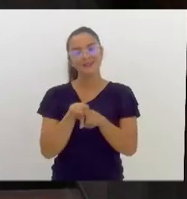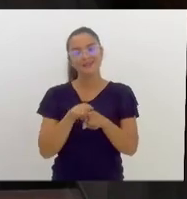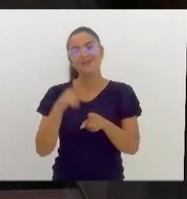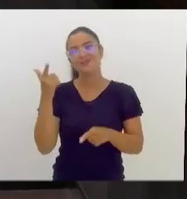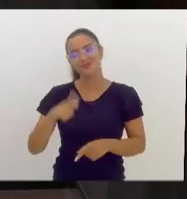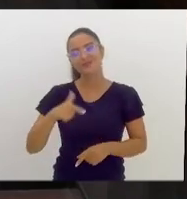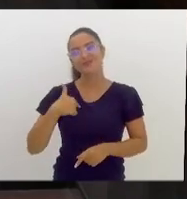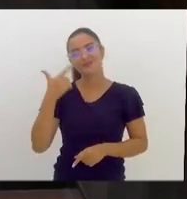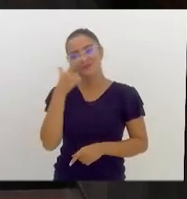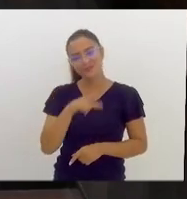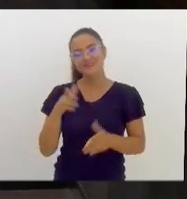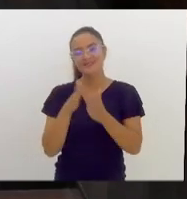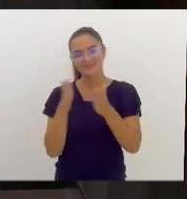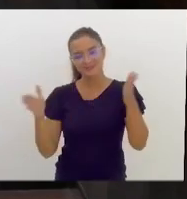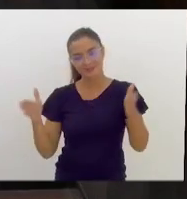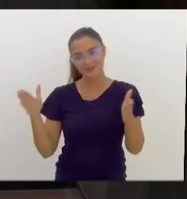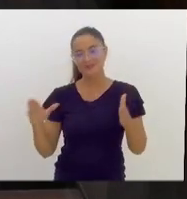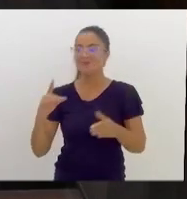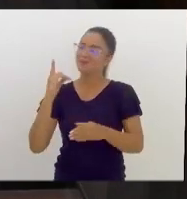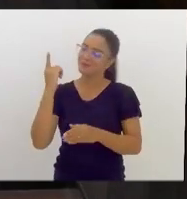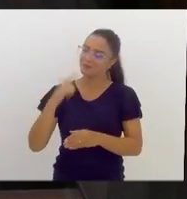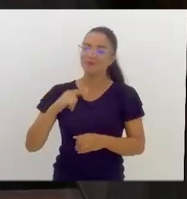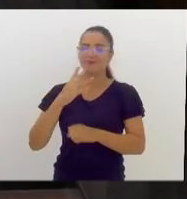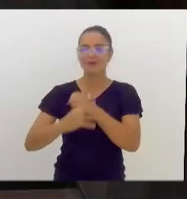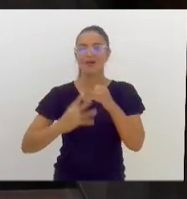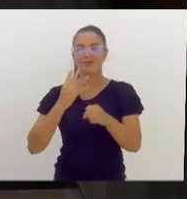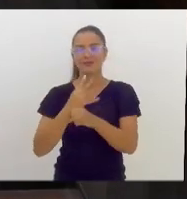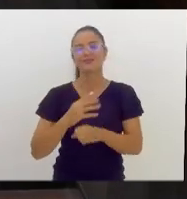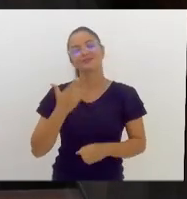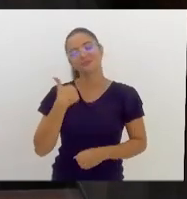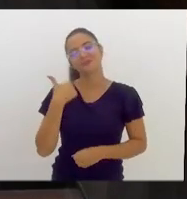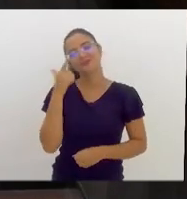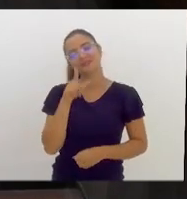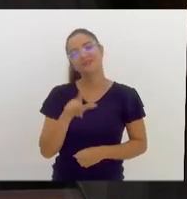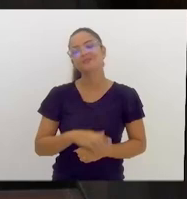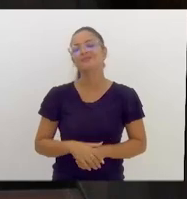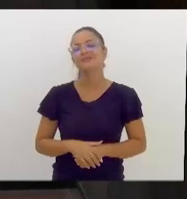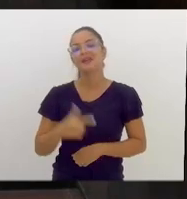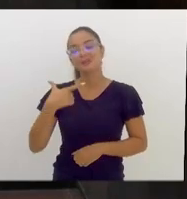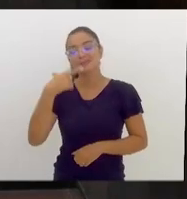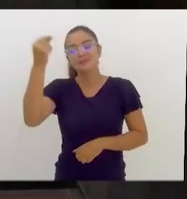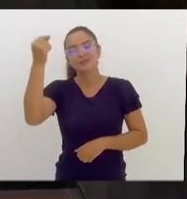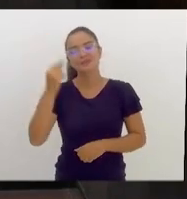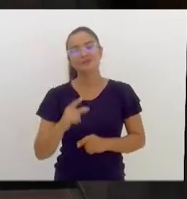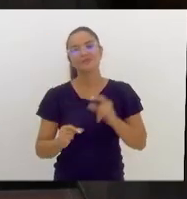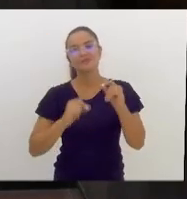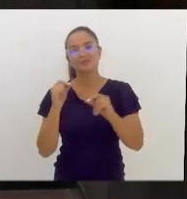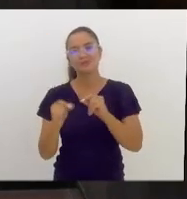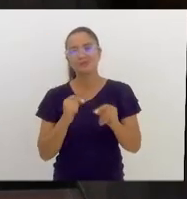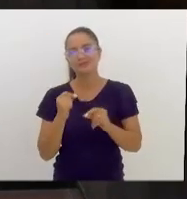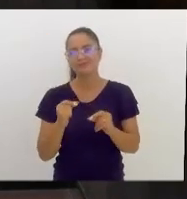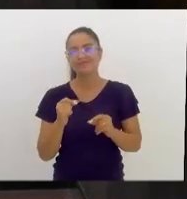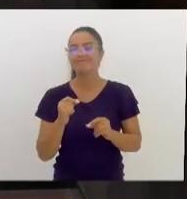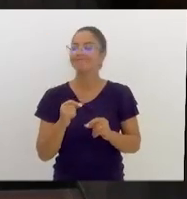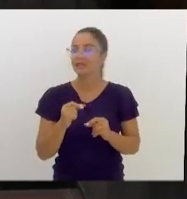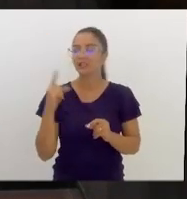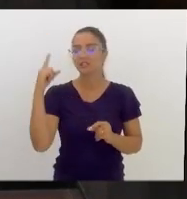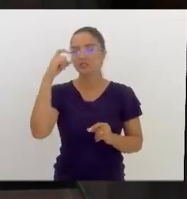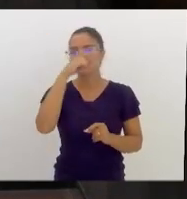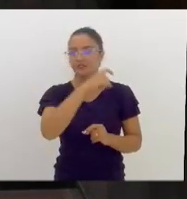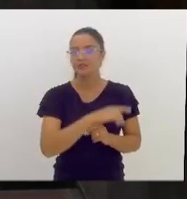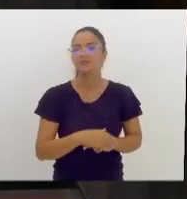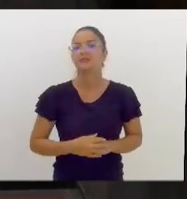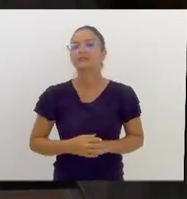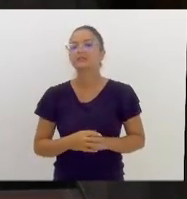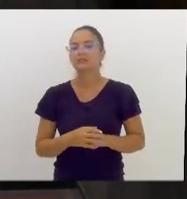pelos próximos 4 anos. Obviamente que eu me orgulho e fui eleito num contexto de profunda dicotomia e